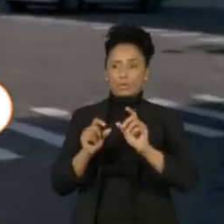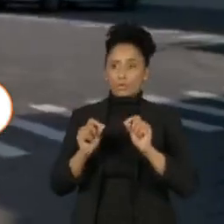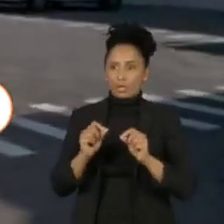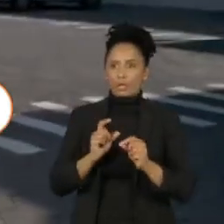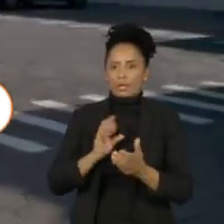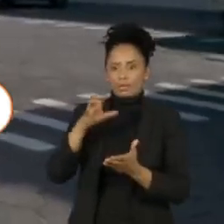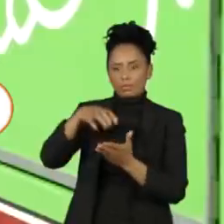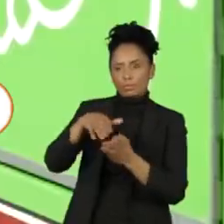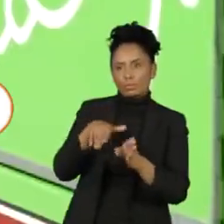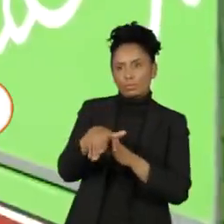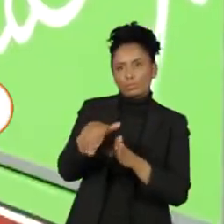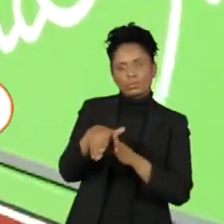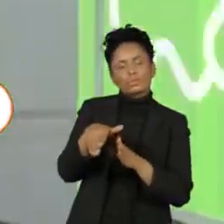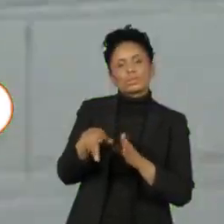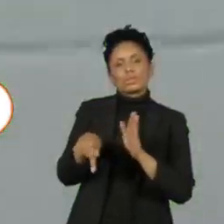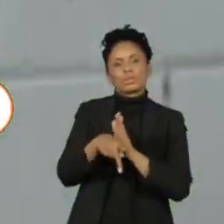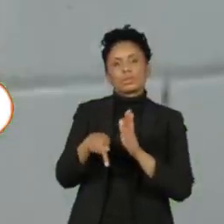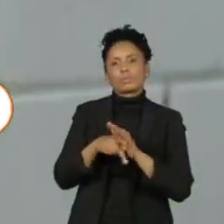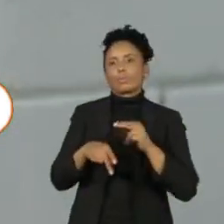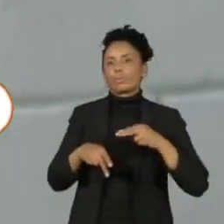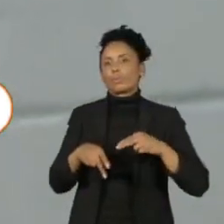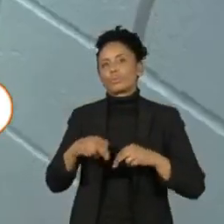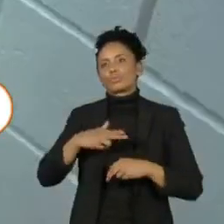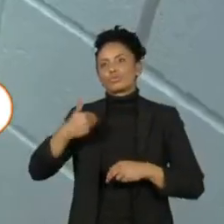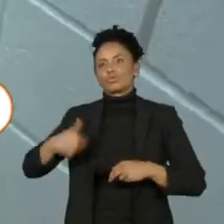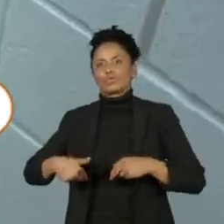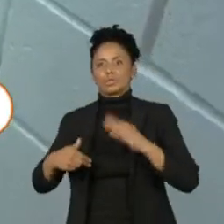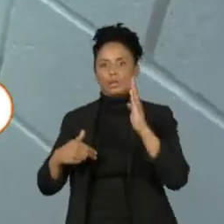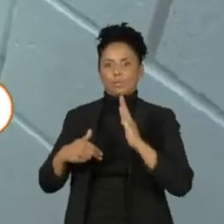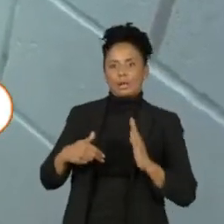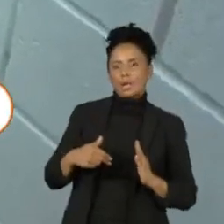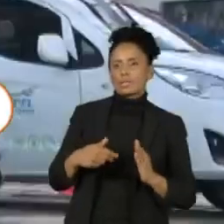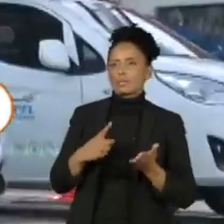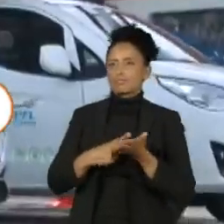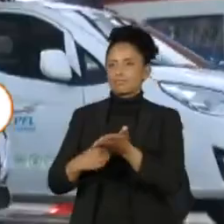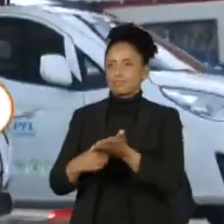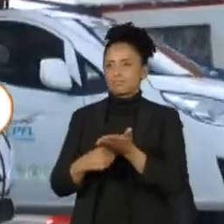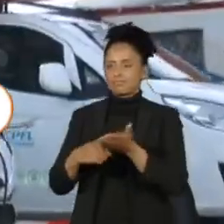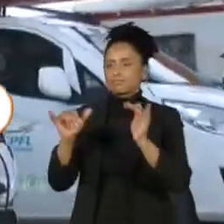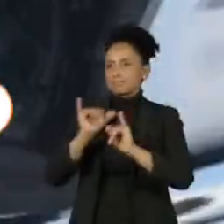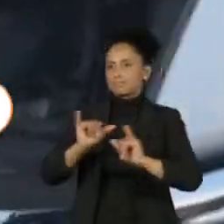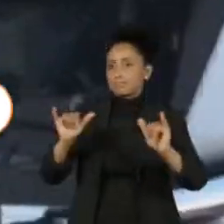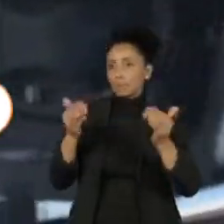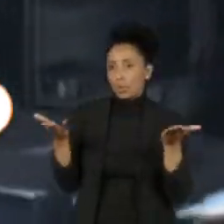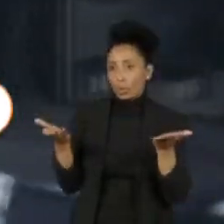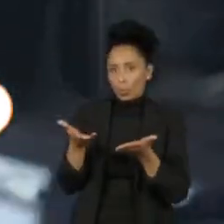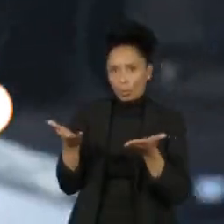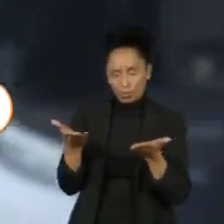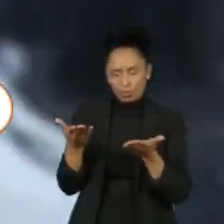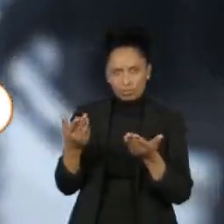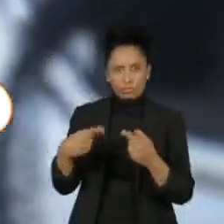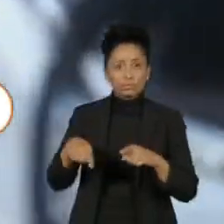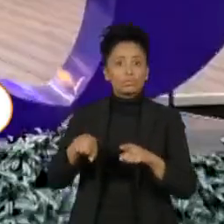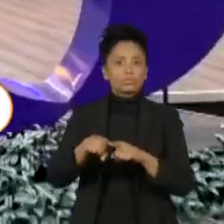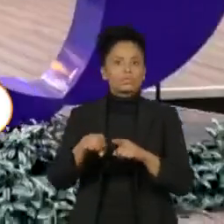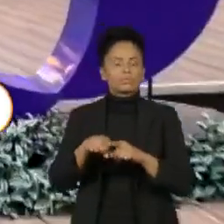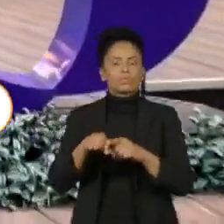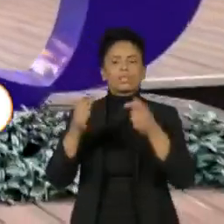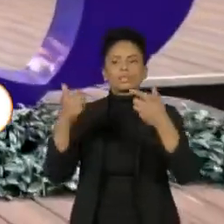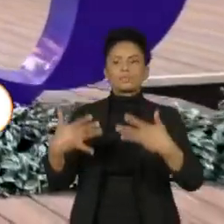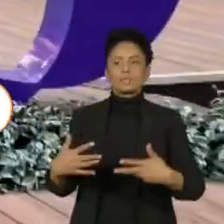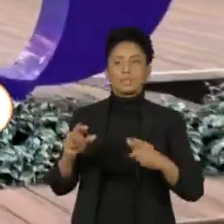brasil-china que será divulgado hoje de acordo com o responsável do estudo Túlio carriello em